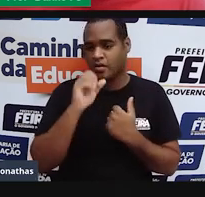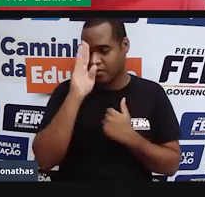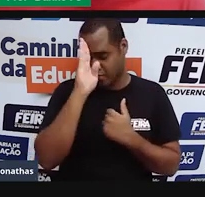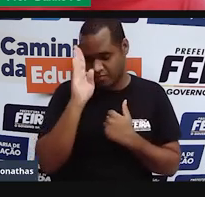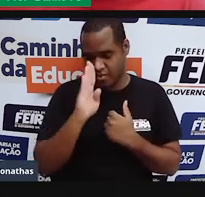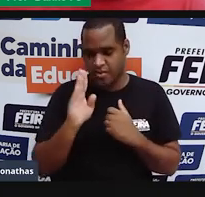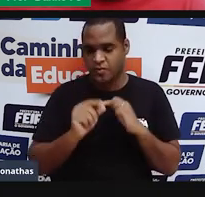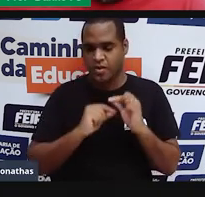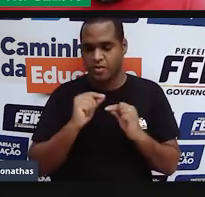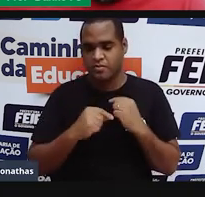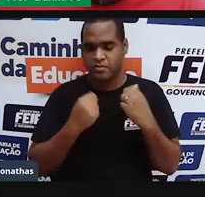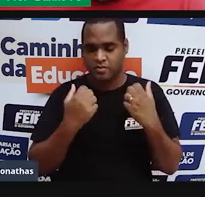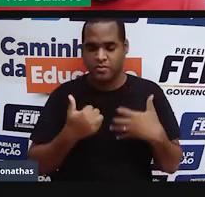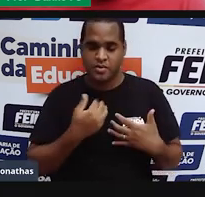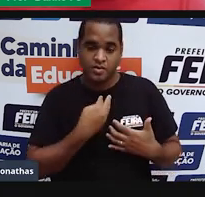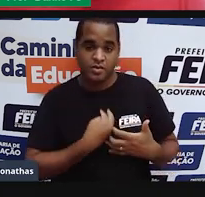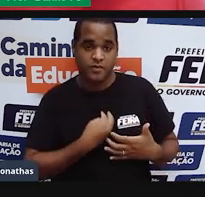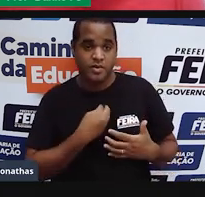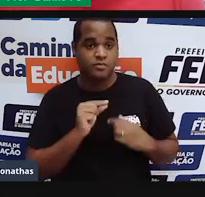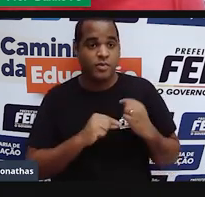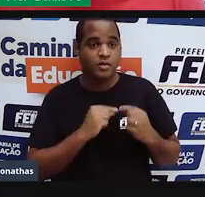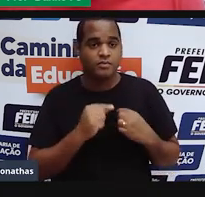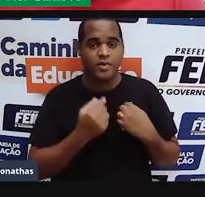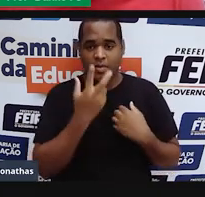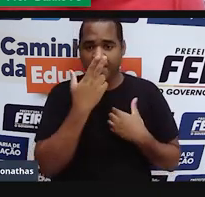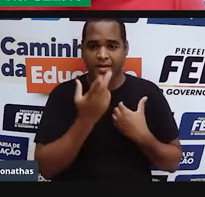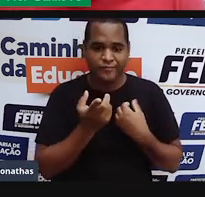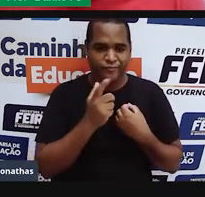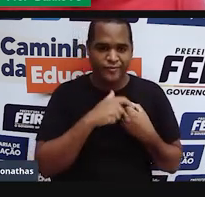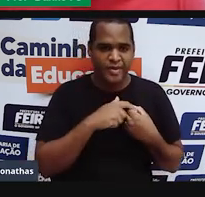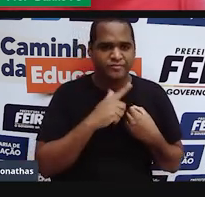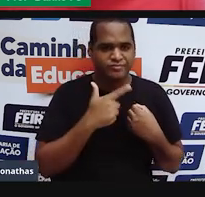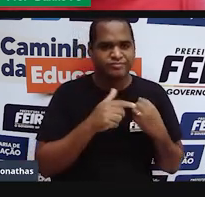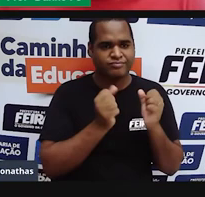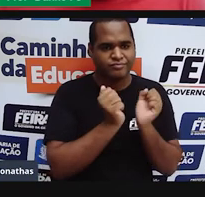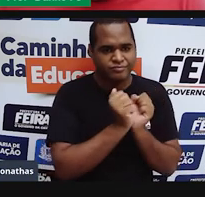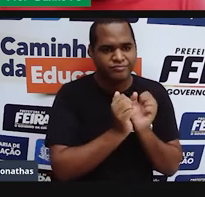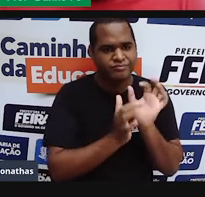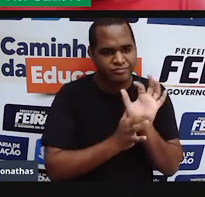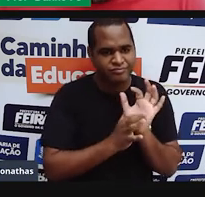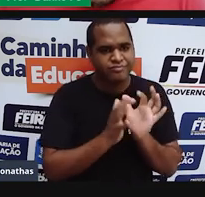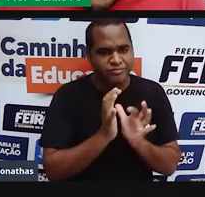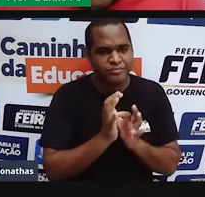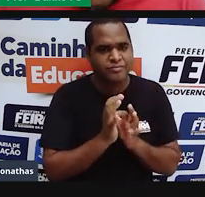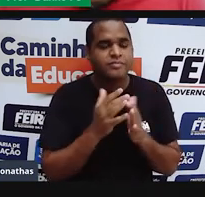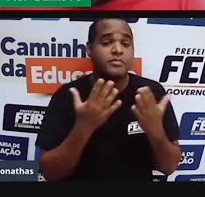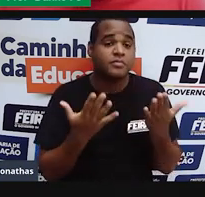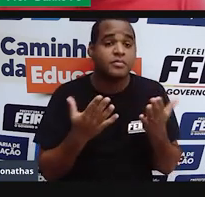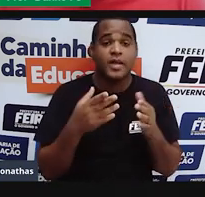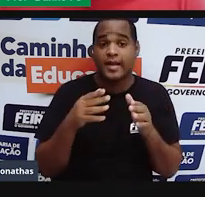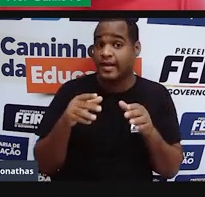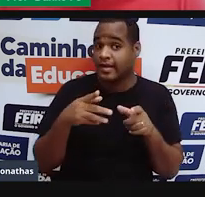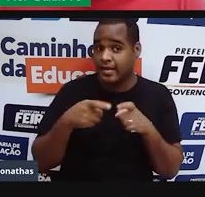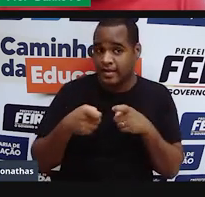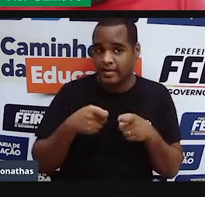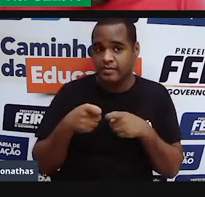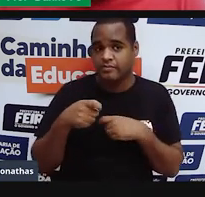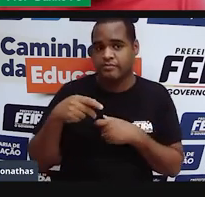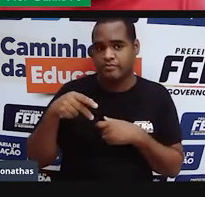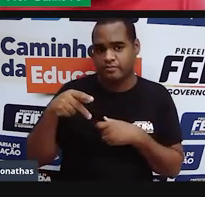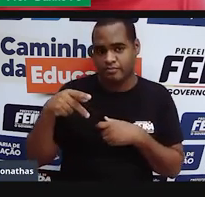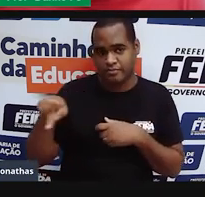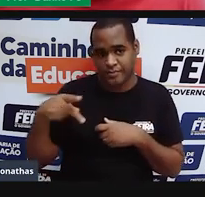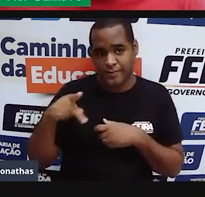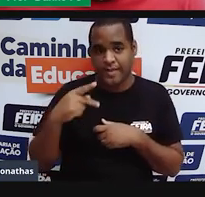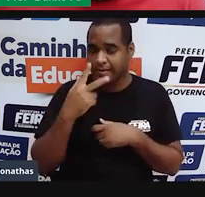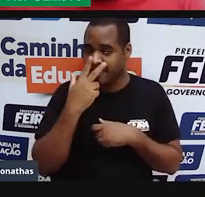essas pessoas arriscaram a vida pelo Brasil. Como voltar ao cativeiro? E a Guerra do Paraguai é um dos elementos centrais